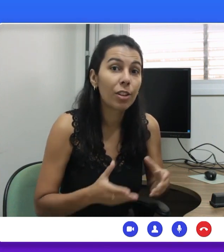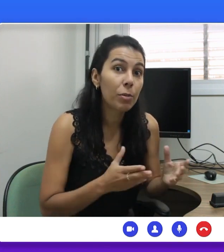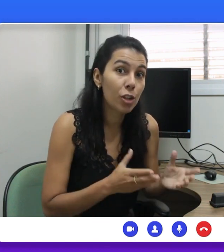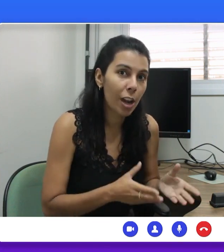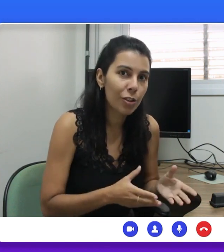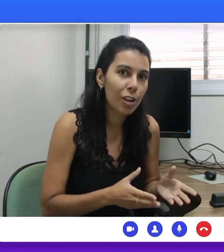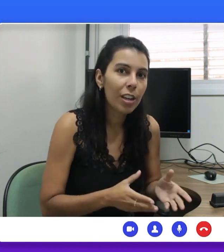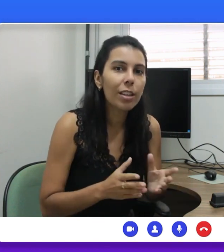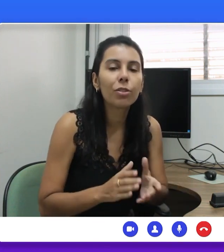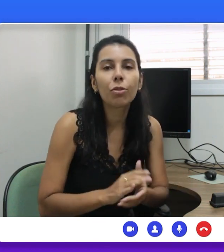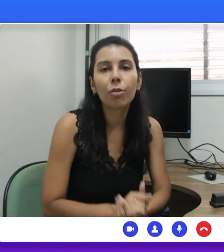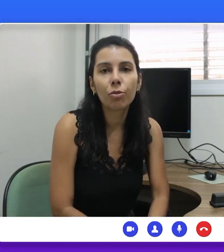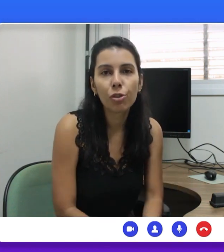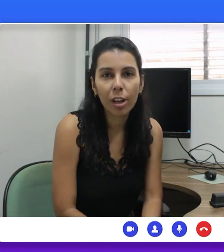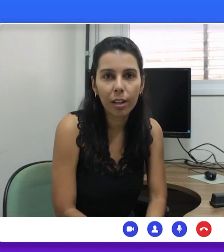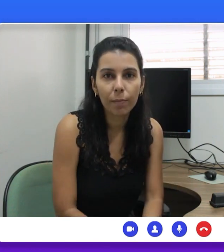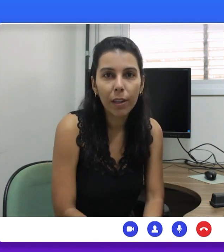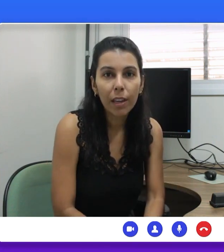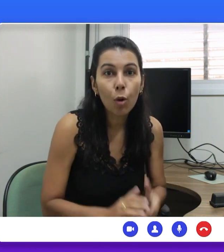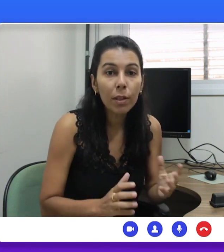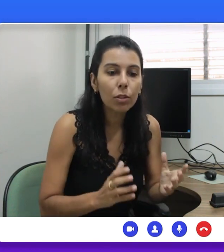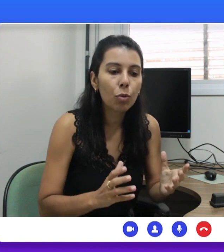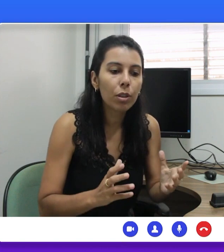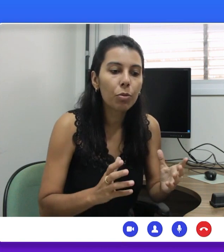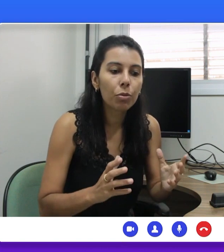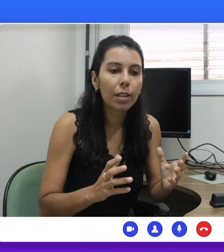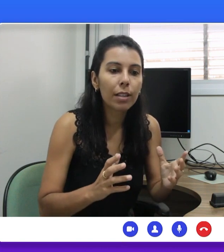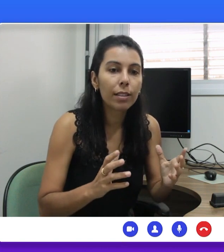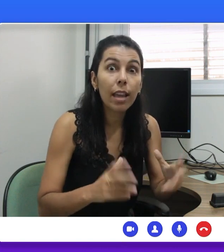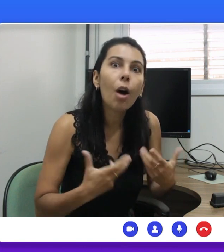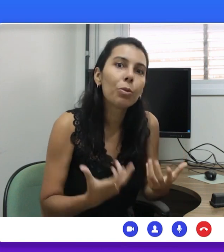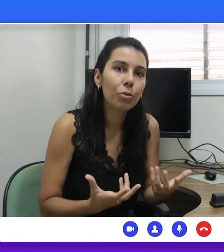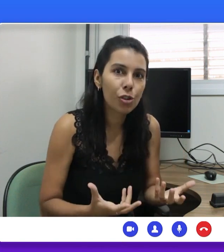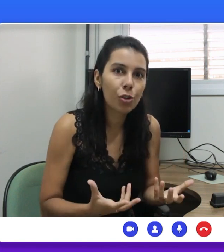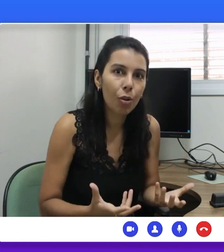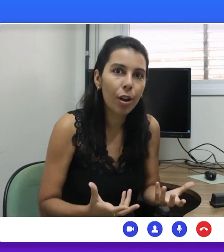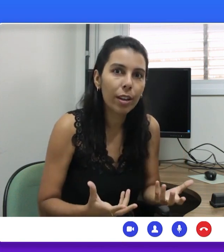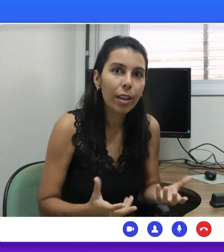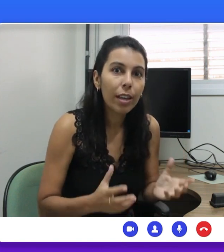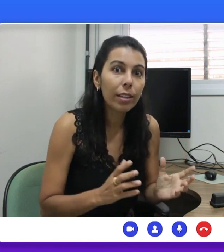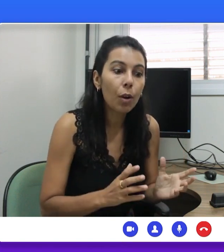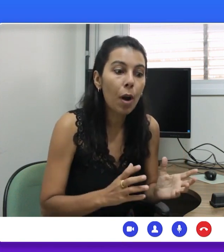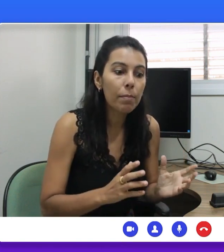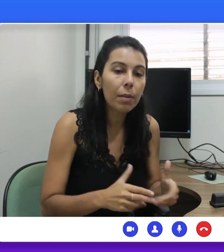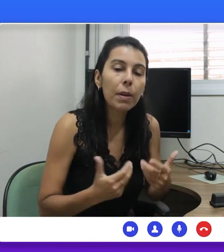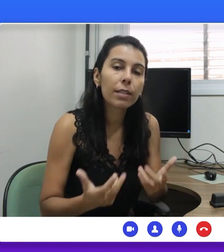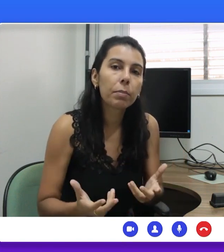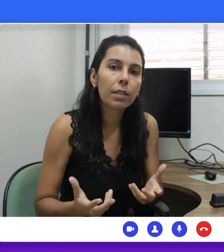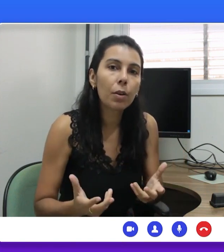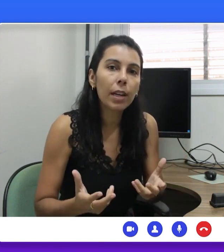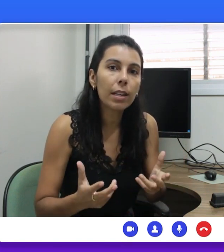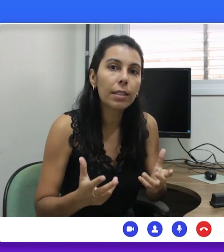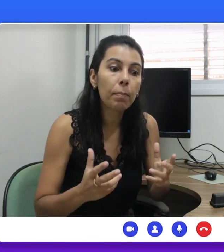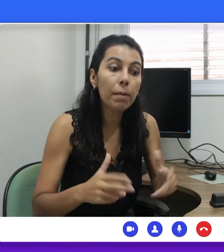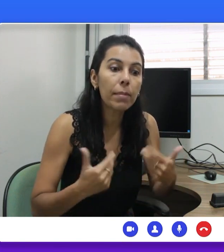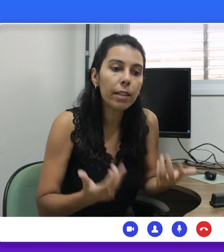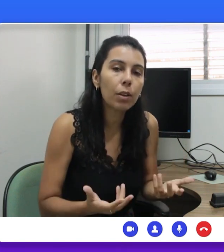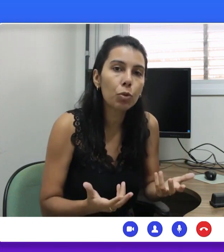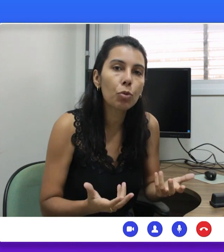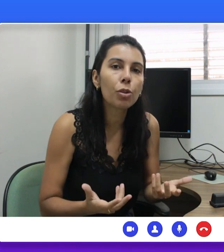sociais, Snapchat e as stories do Instagram. Como esses conteúdos eles se autodestroem, então a minha percepção é que